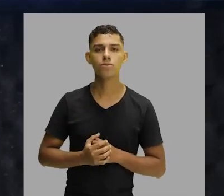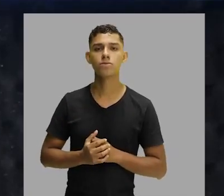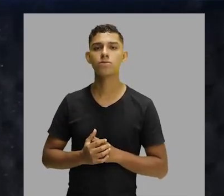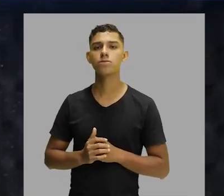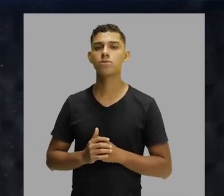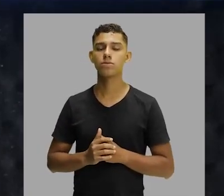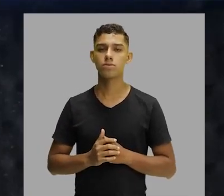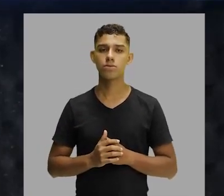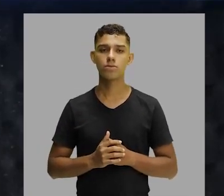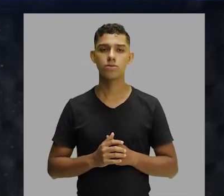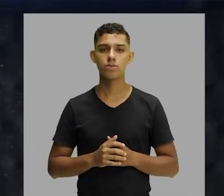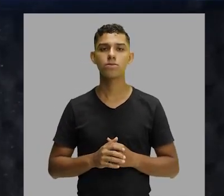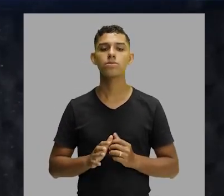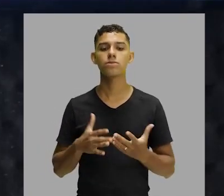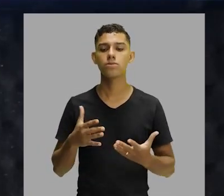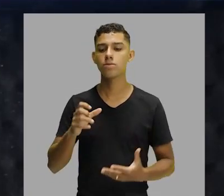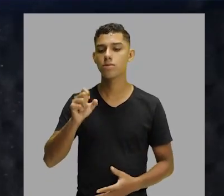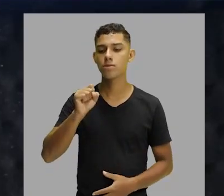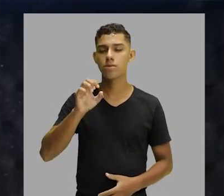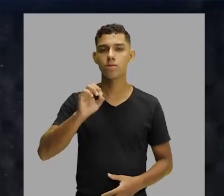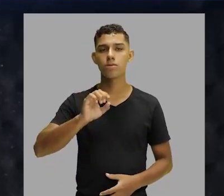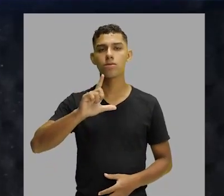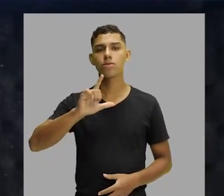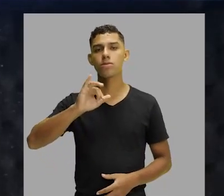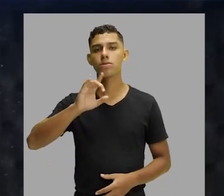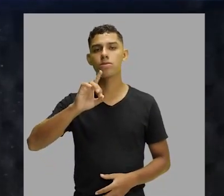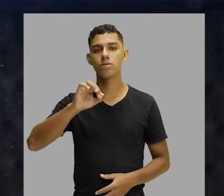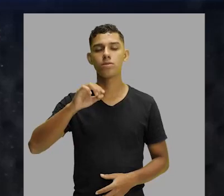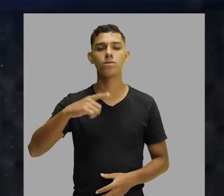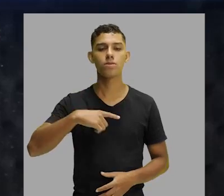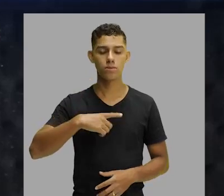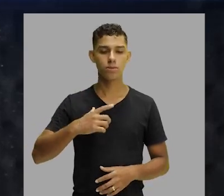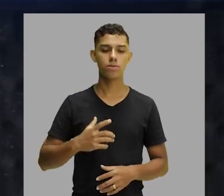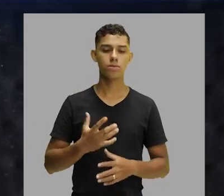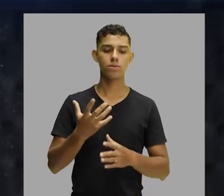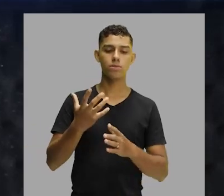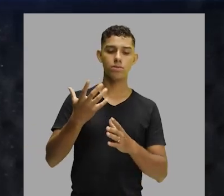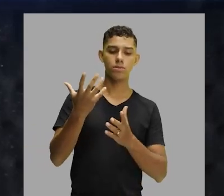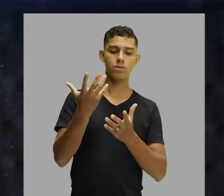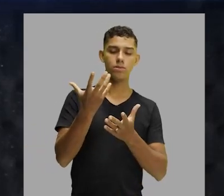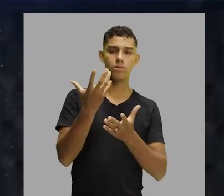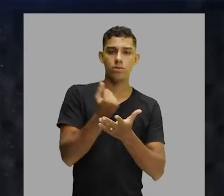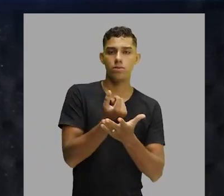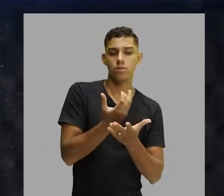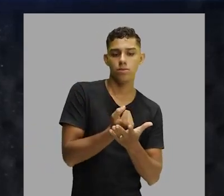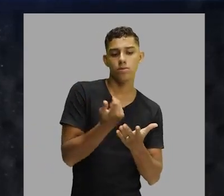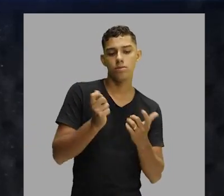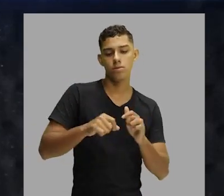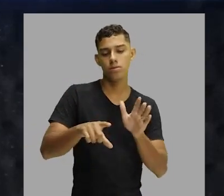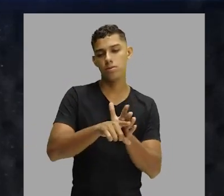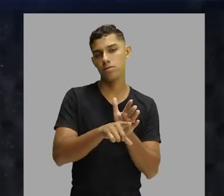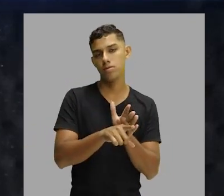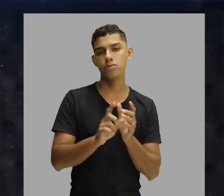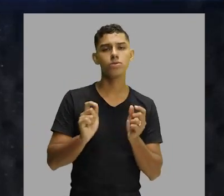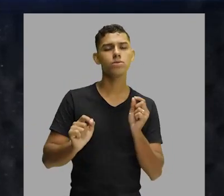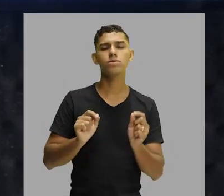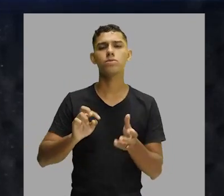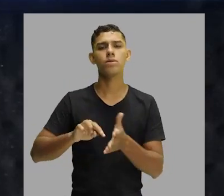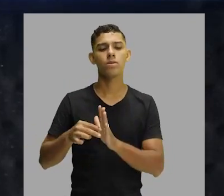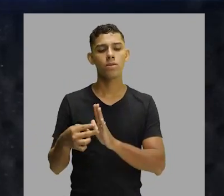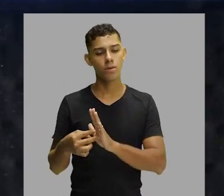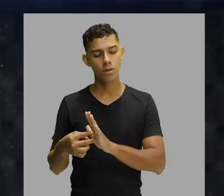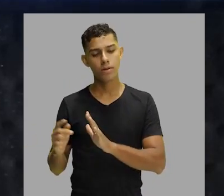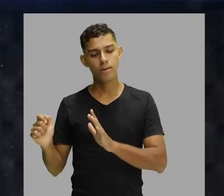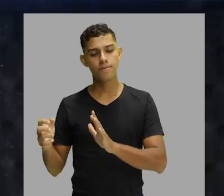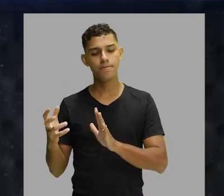então esse meu sólido ele vai ser carregado negativamente justamente por conta desta sobra. Lembrando que o que, é que vai caracterizar o corpo ele